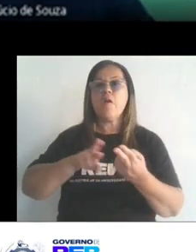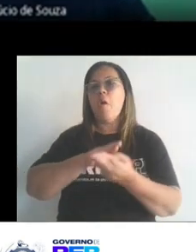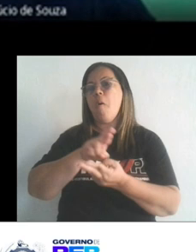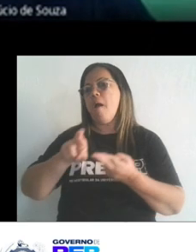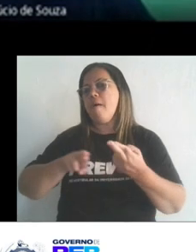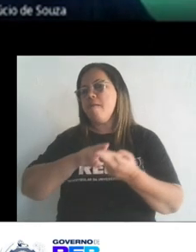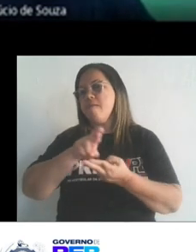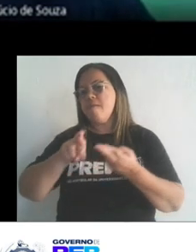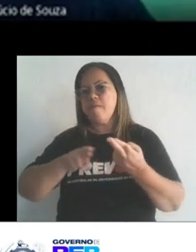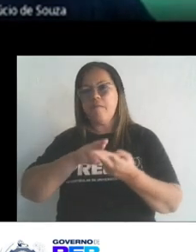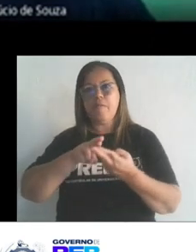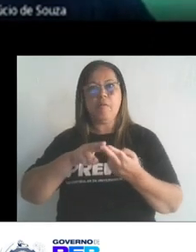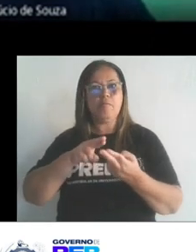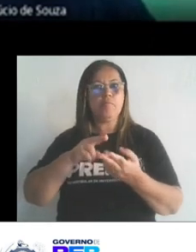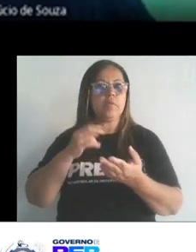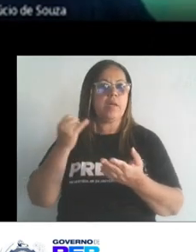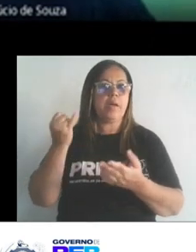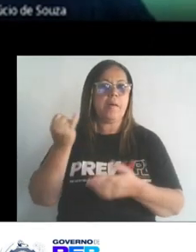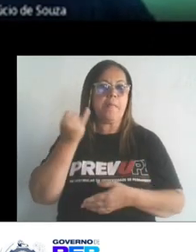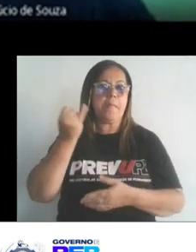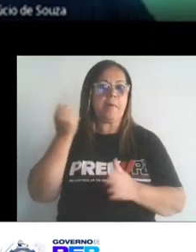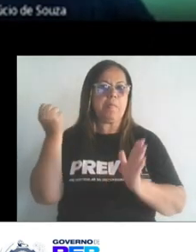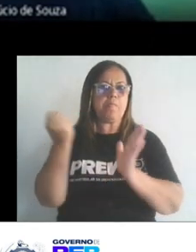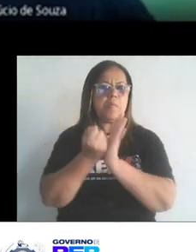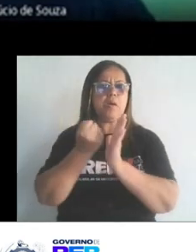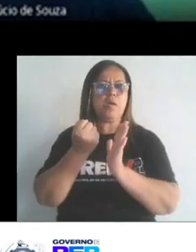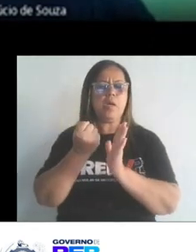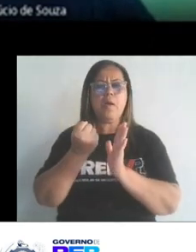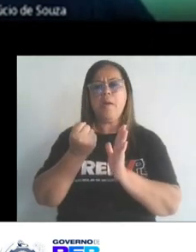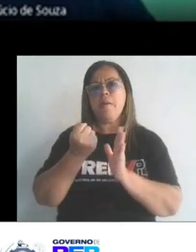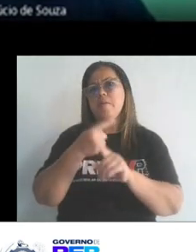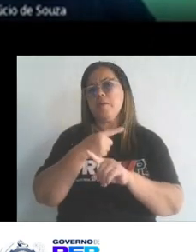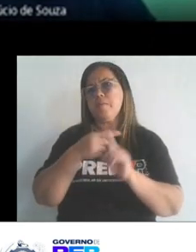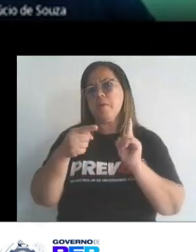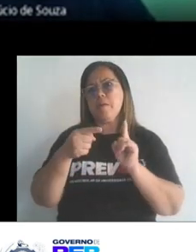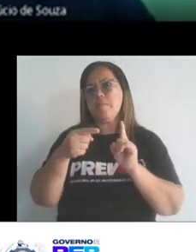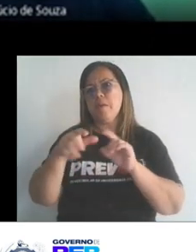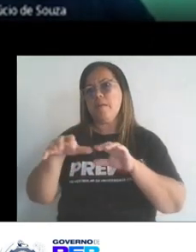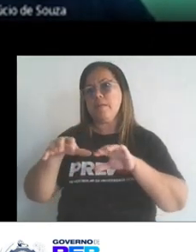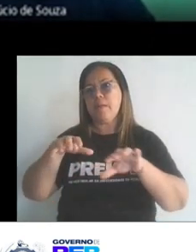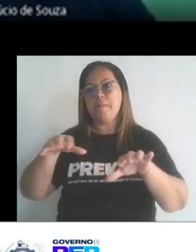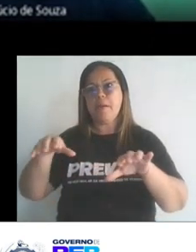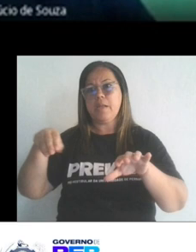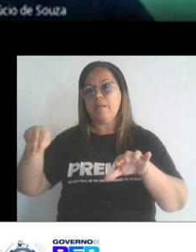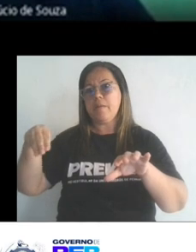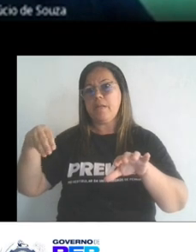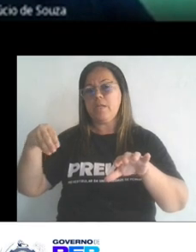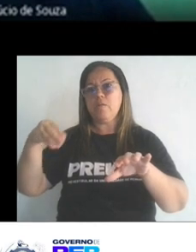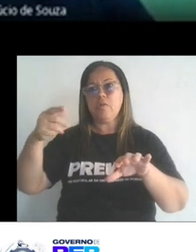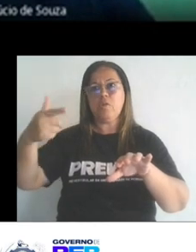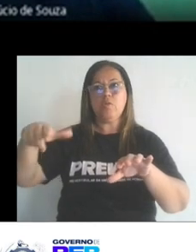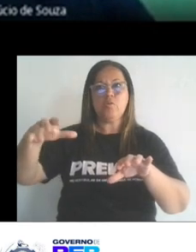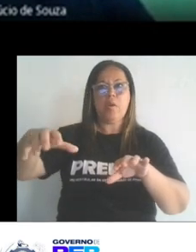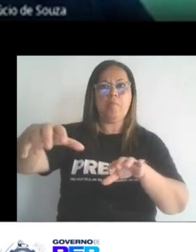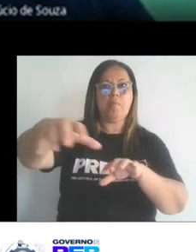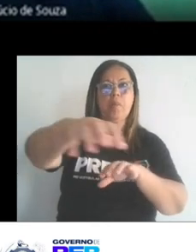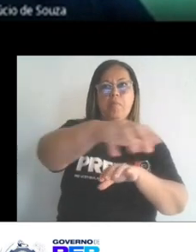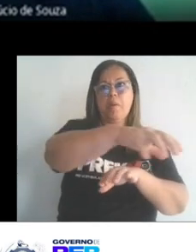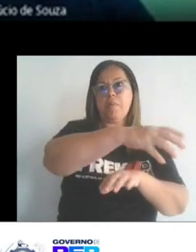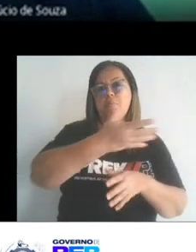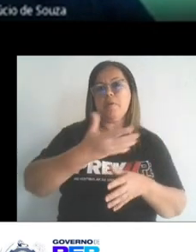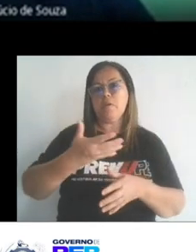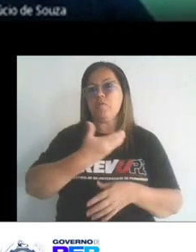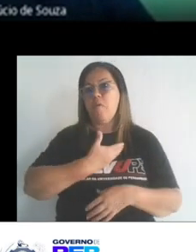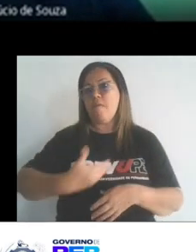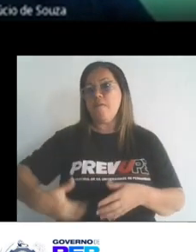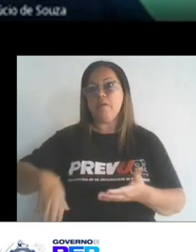marcante que pedia a separação do Maranhão do resto do Brasil do governo do